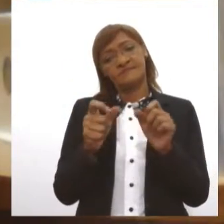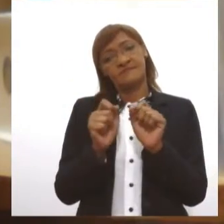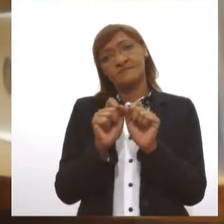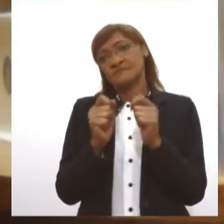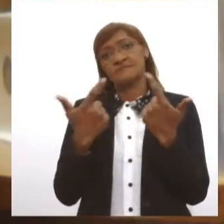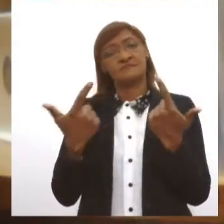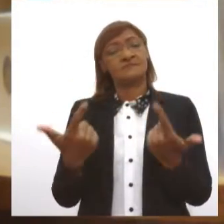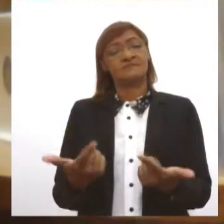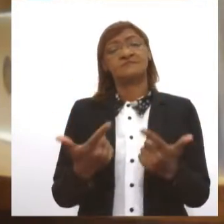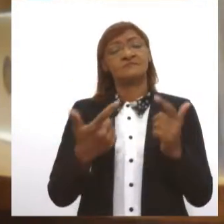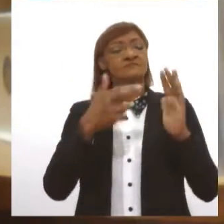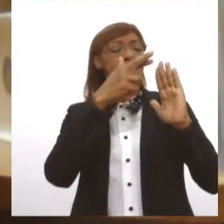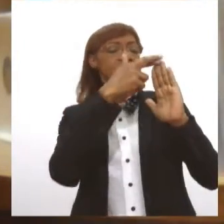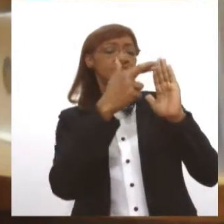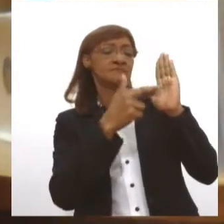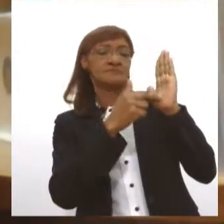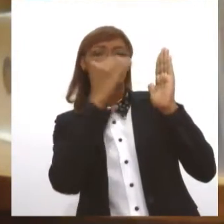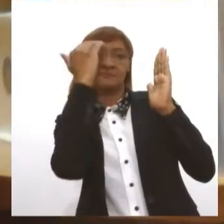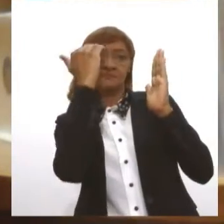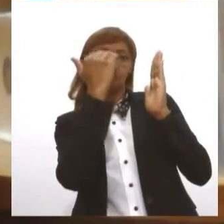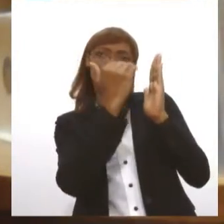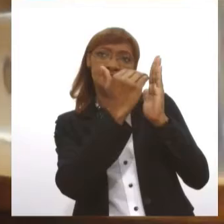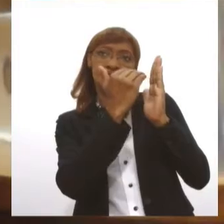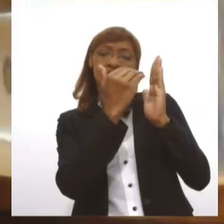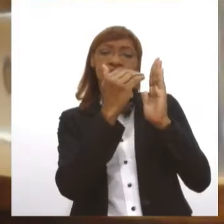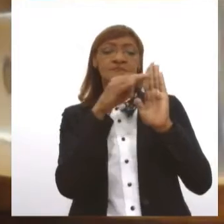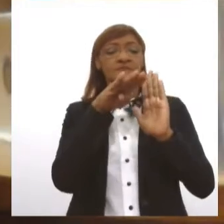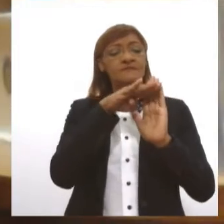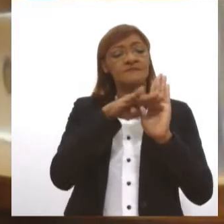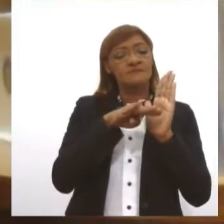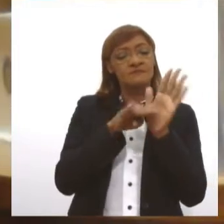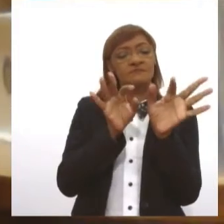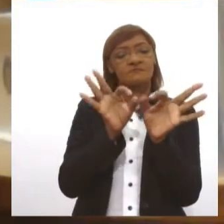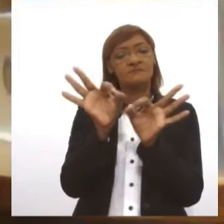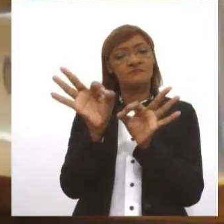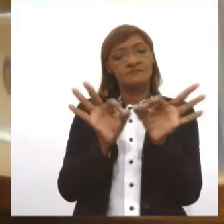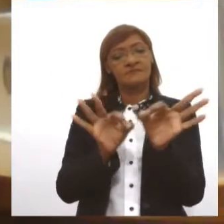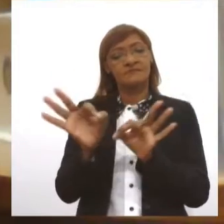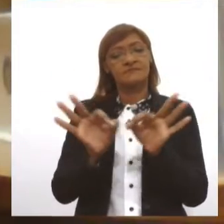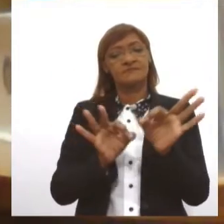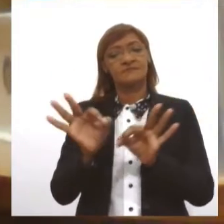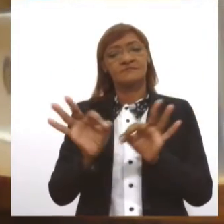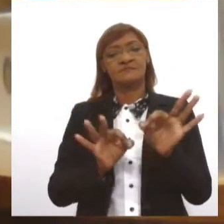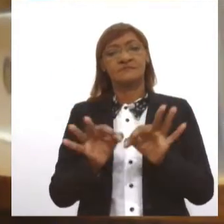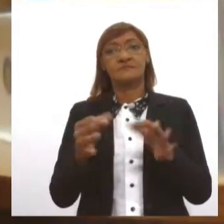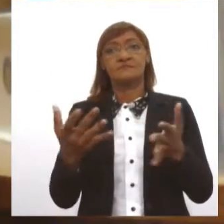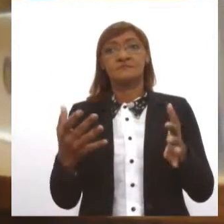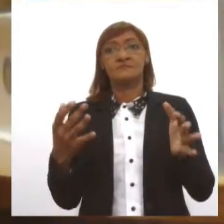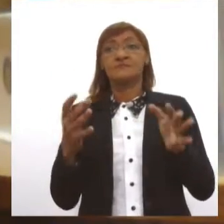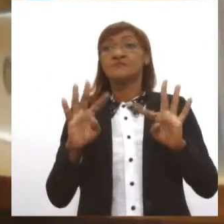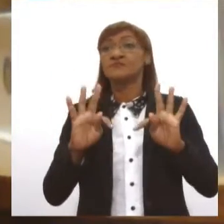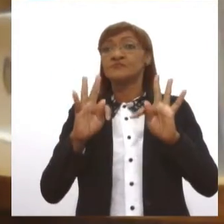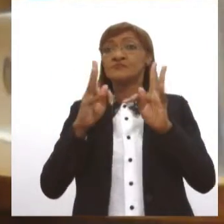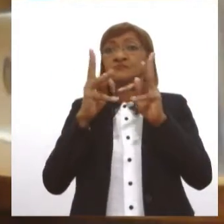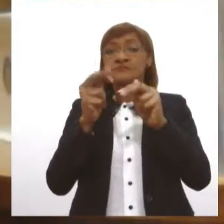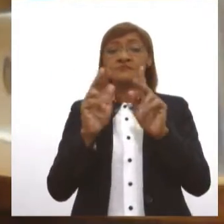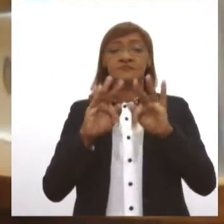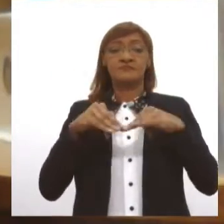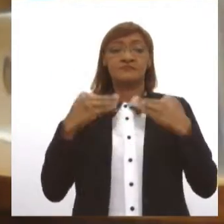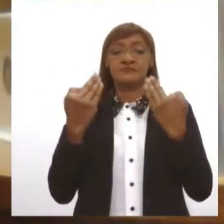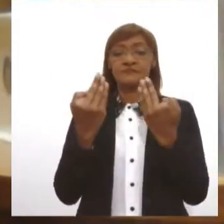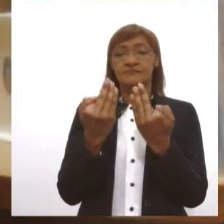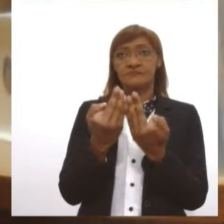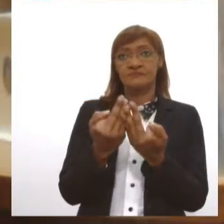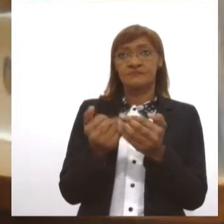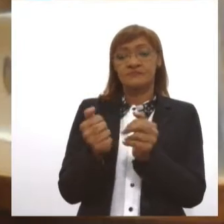o protocolo, todo um planejamento, e essas forças se somando das famílias com a escola,